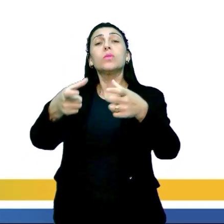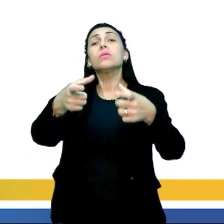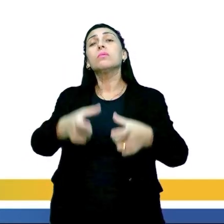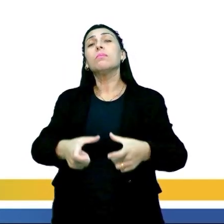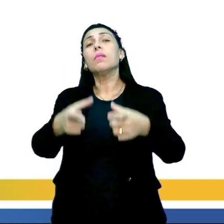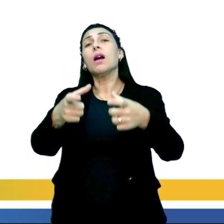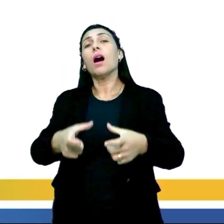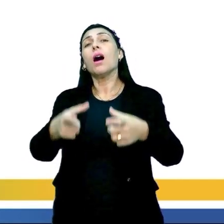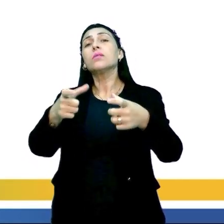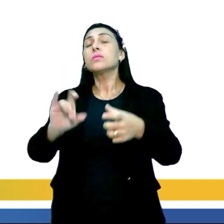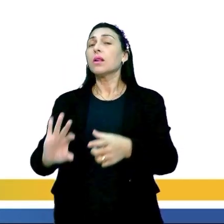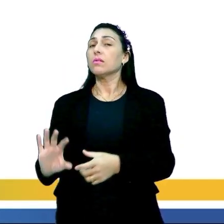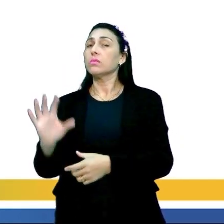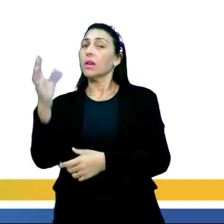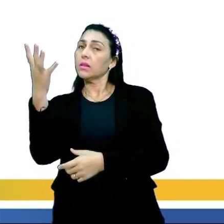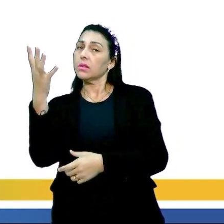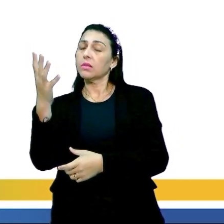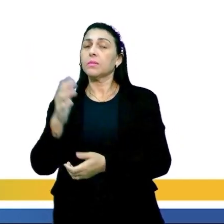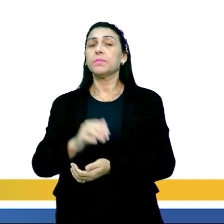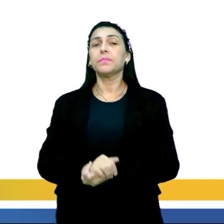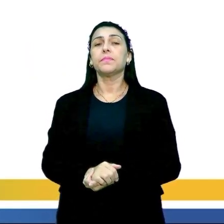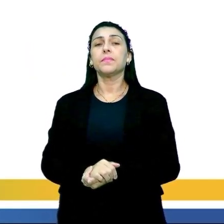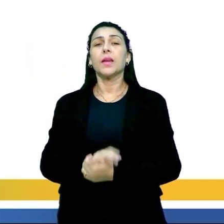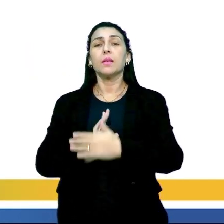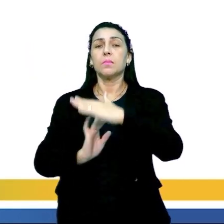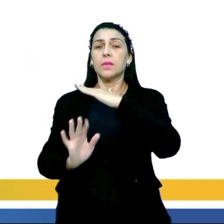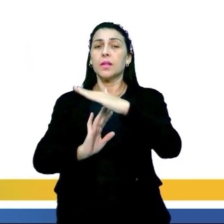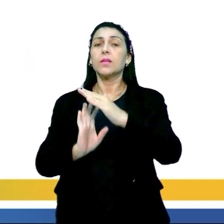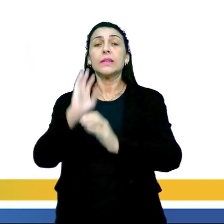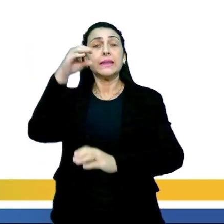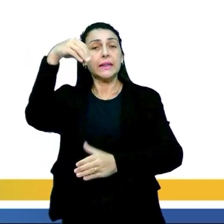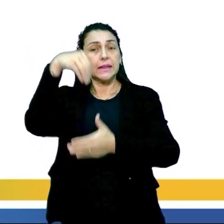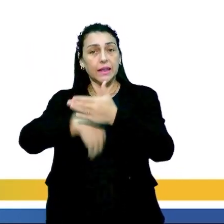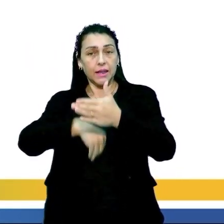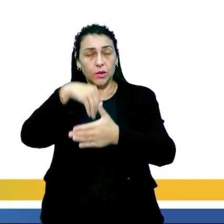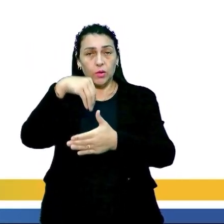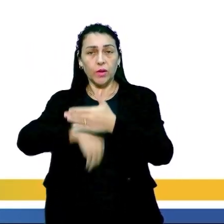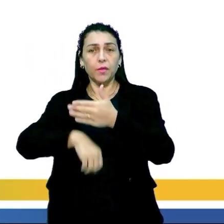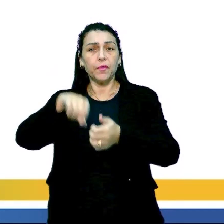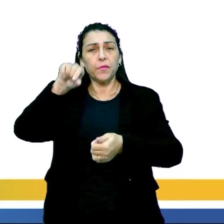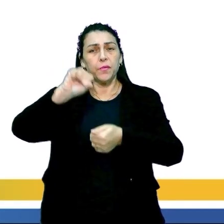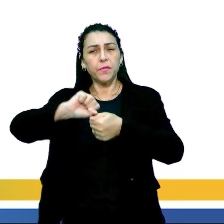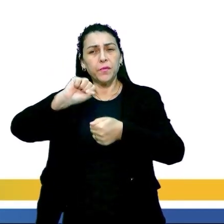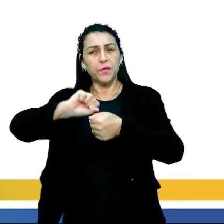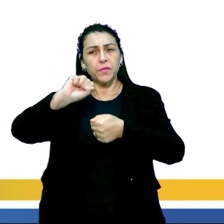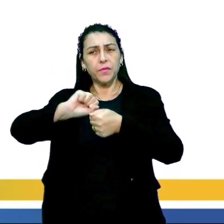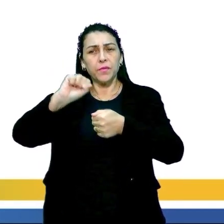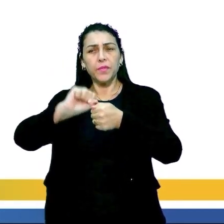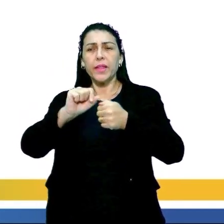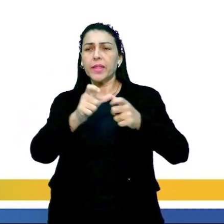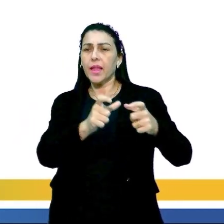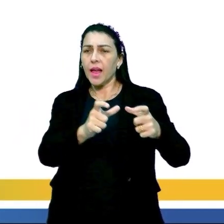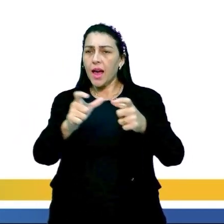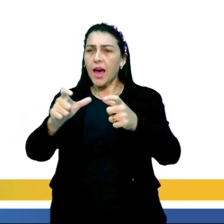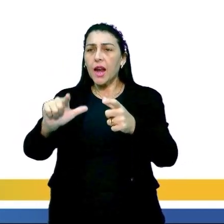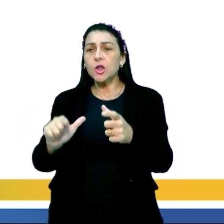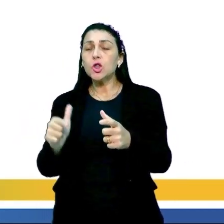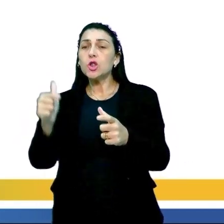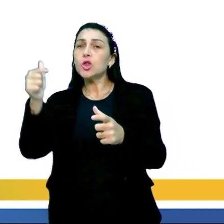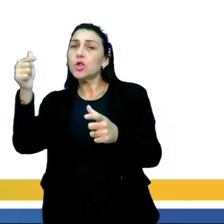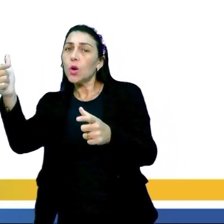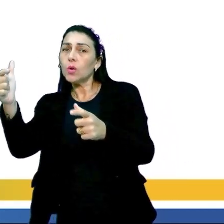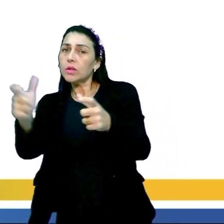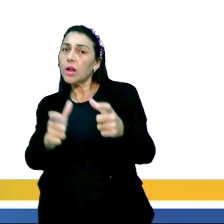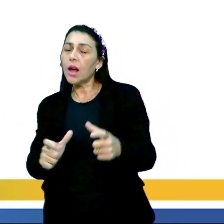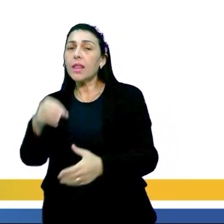espaço em que elas acontecem, né? As migrações internas são aquelas que se realizam de uma área